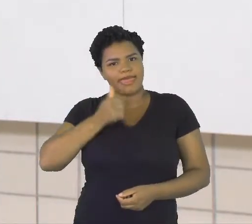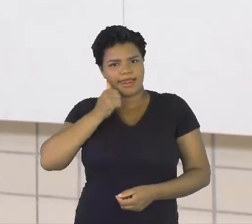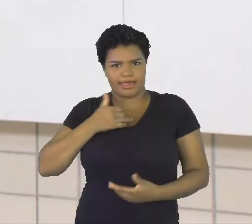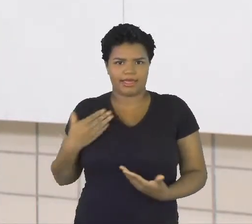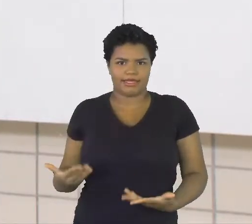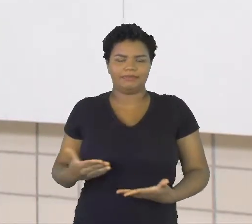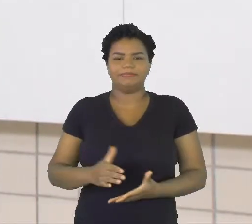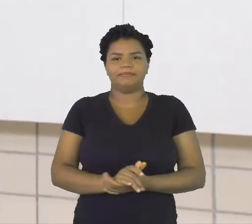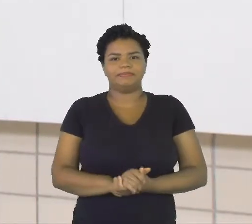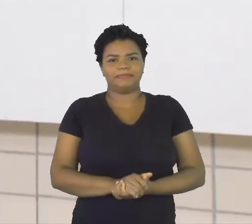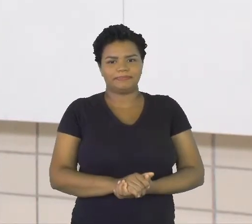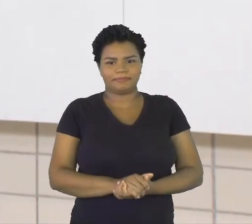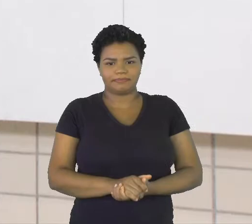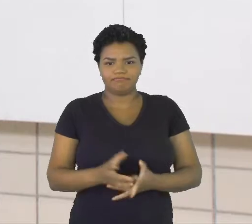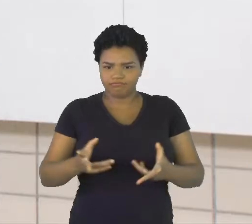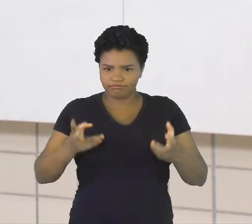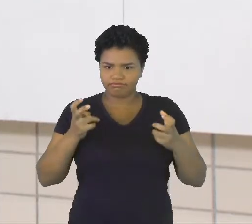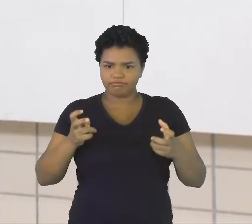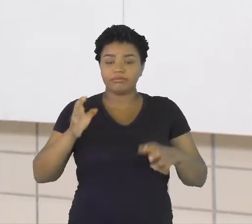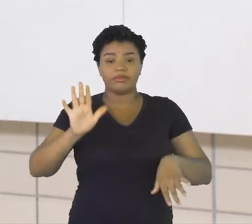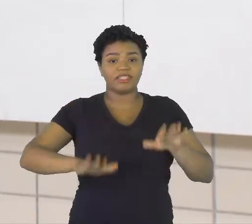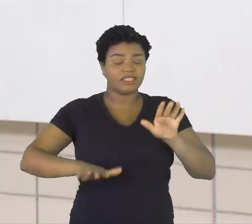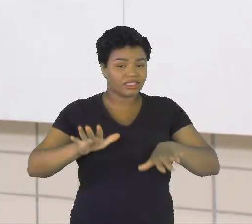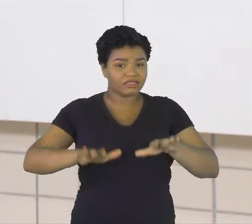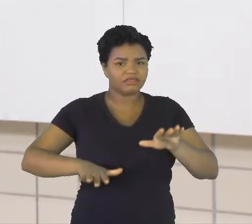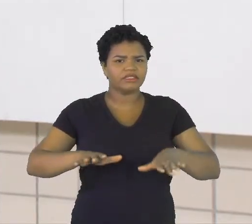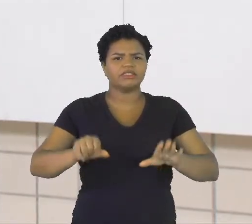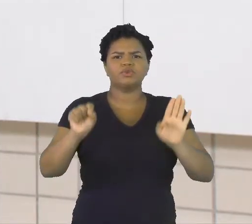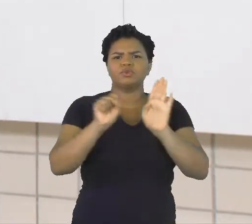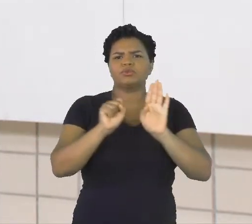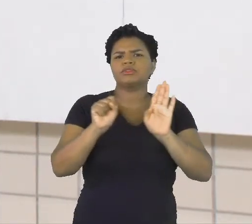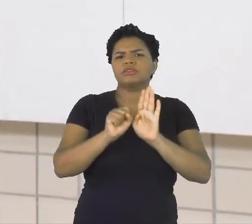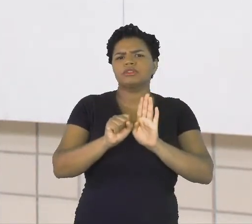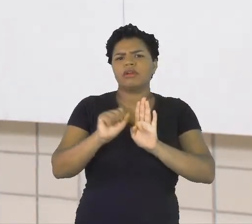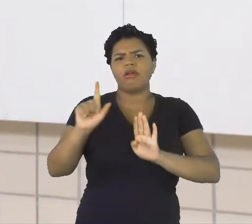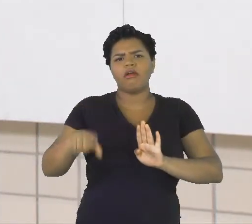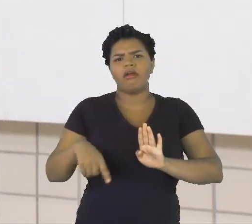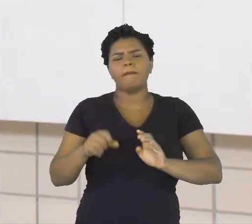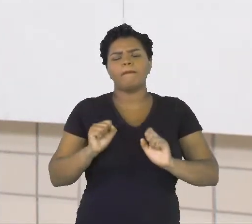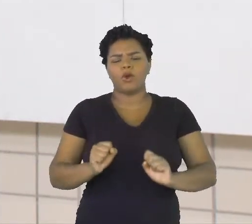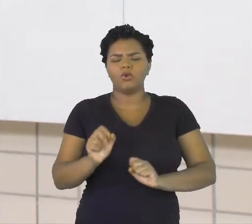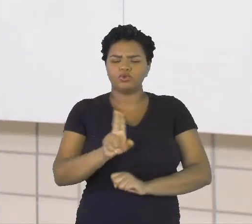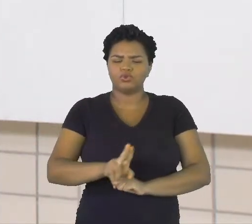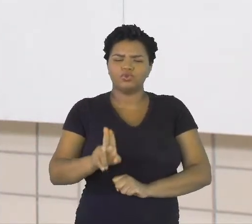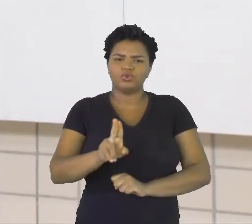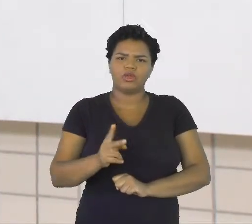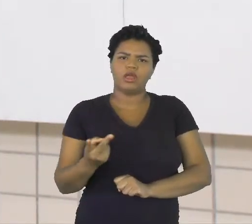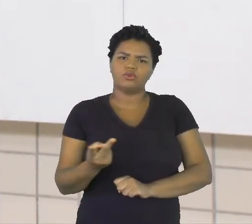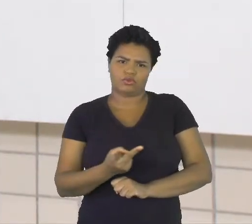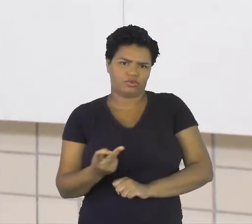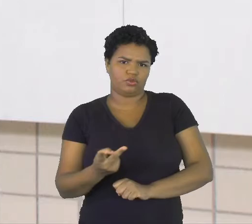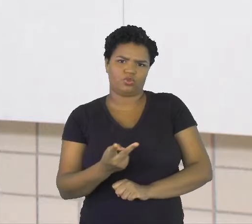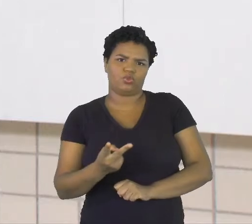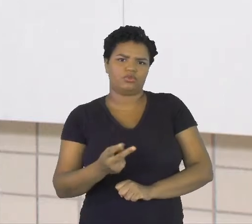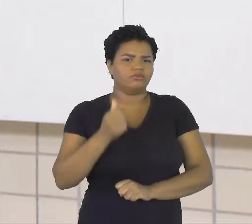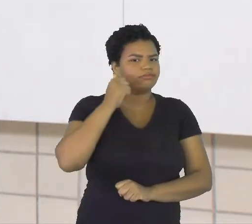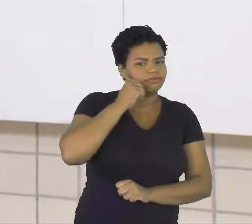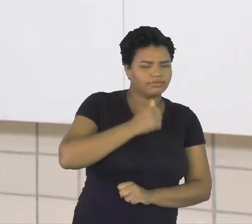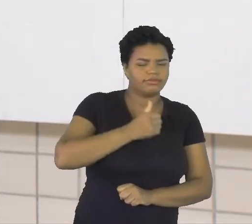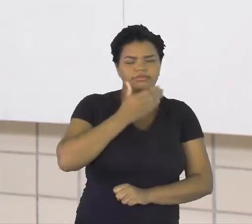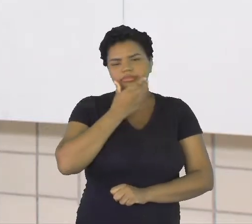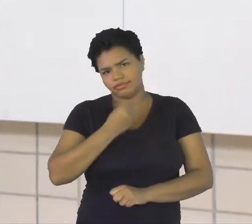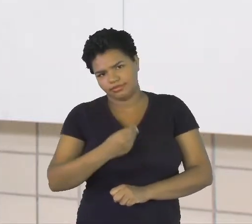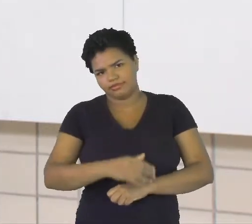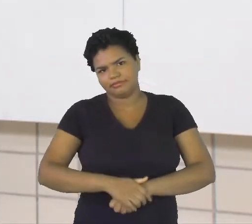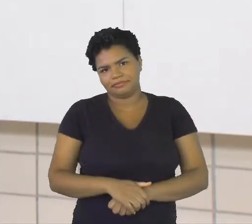feminino. Observaram? Então, às vezes, tem substantivo que é comum aos dois gêneros. Vamos observar o